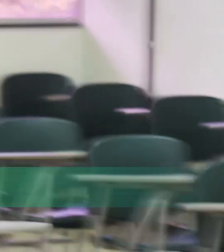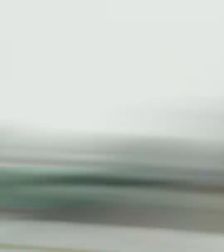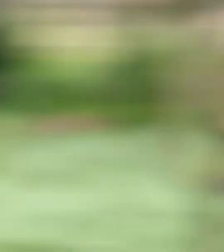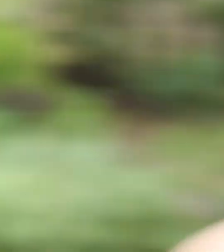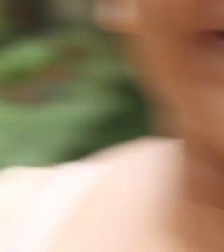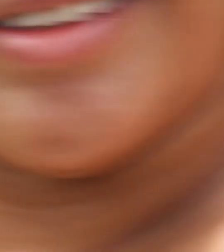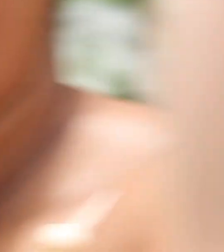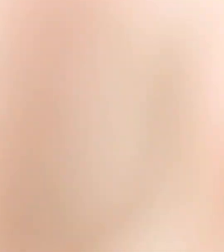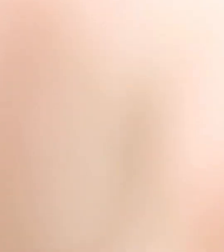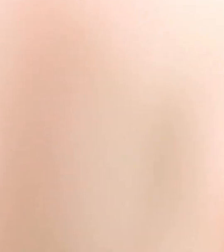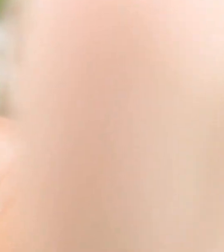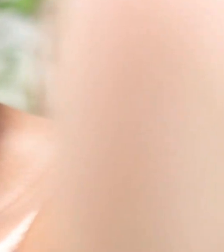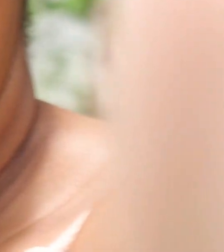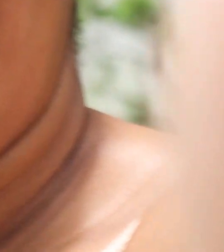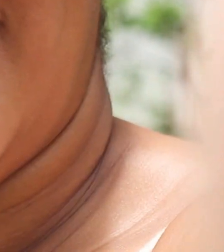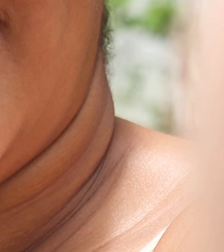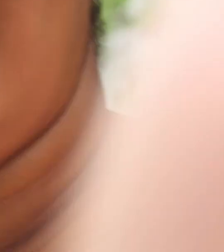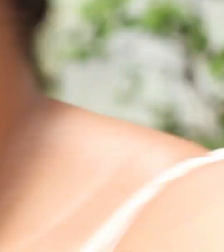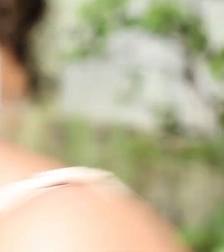instituição.